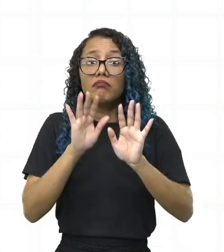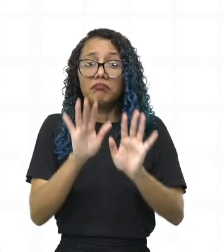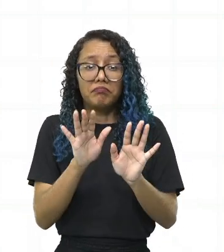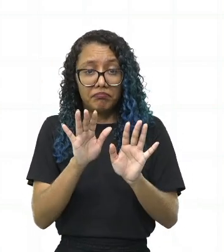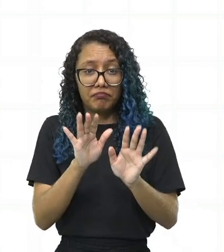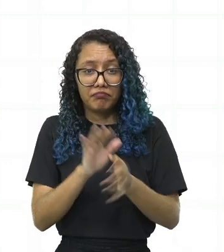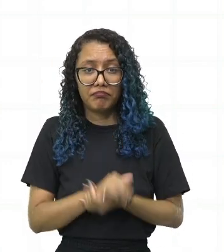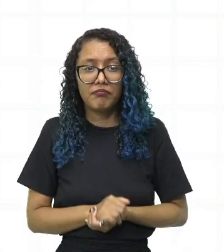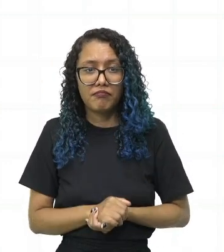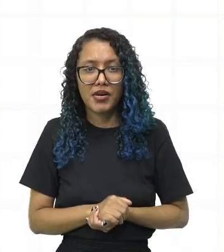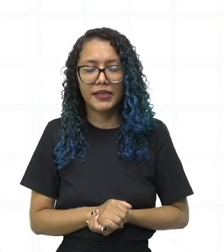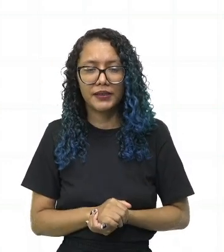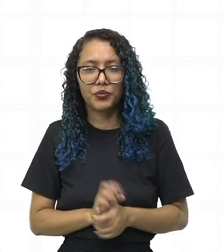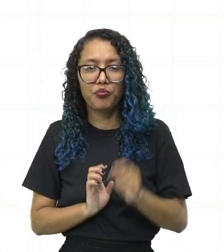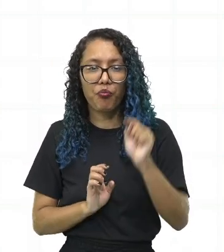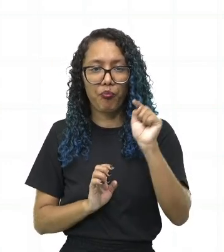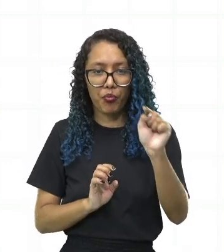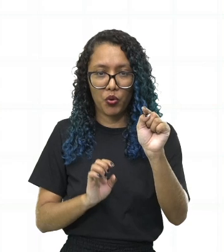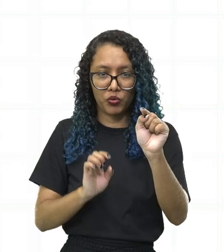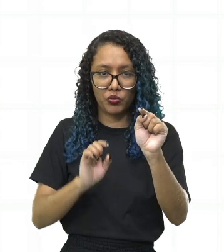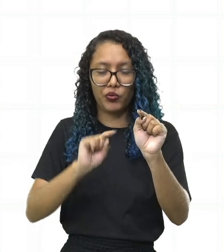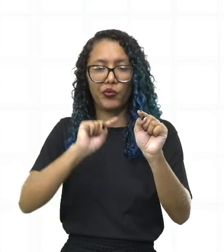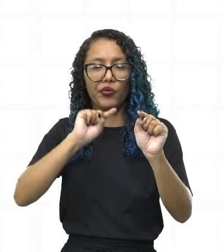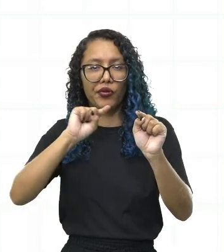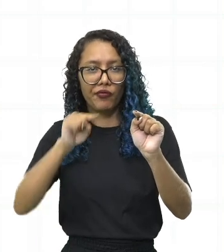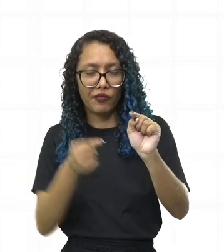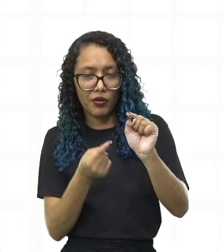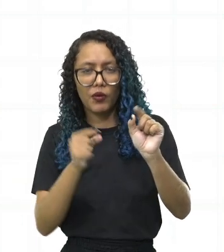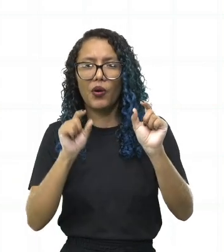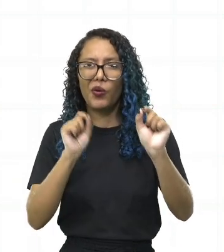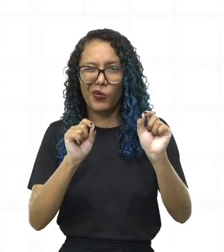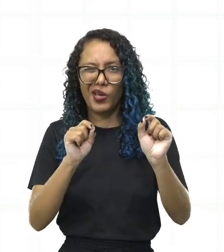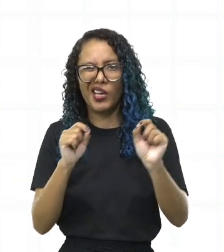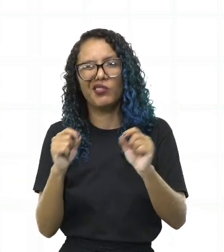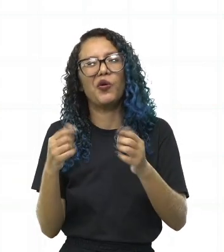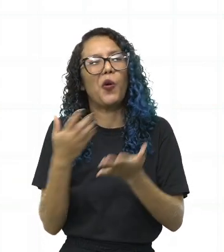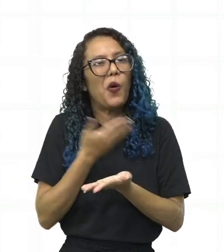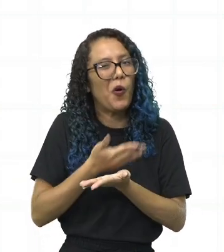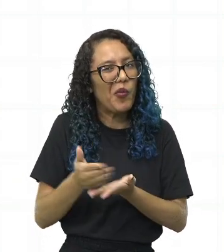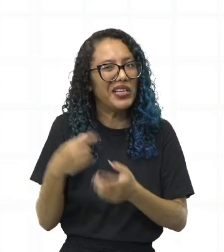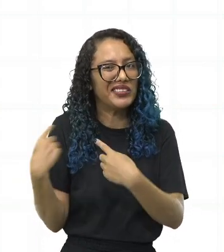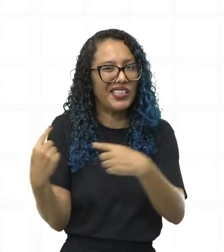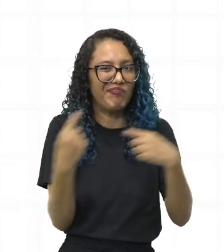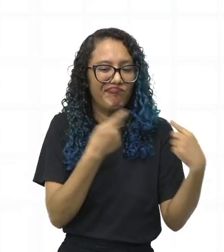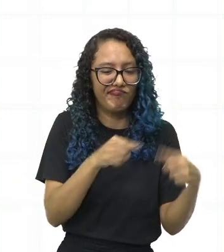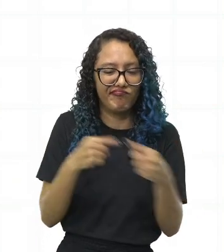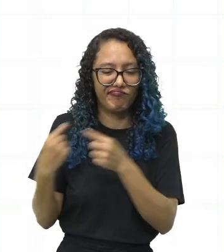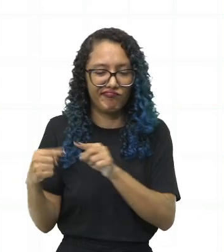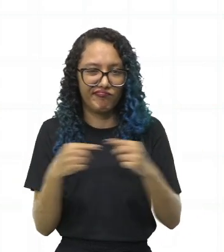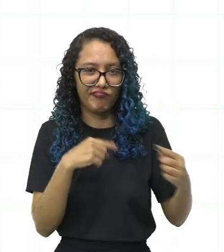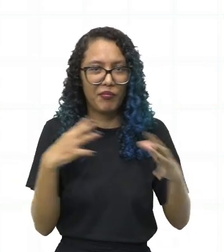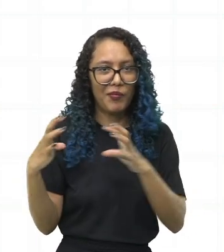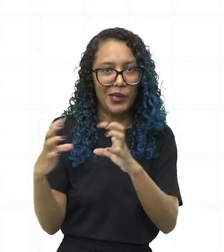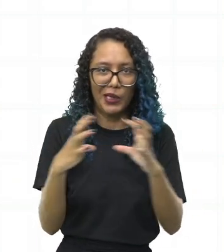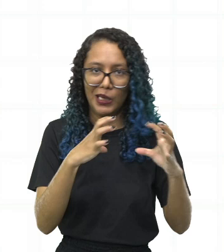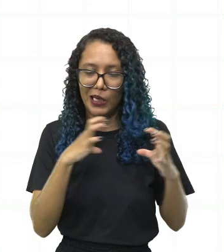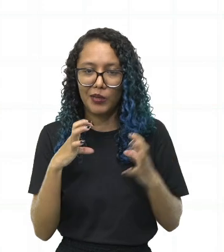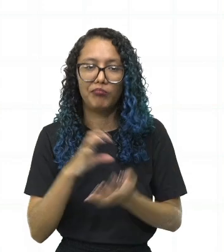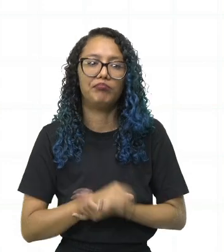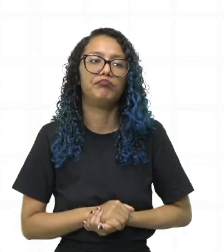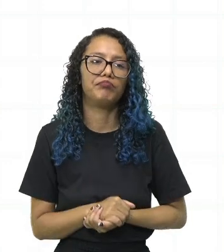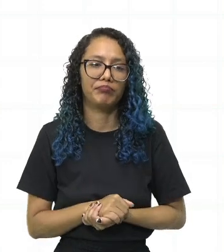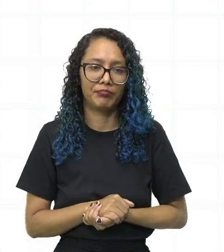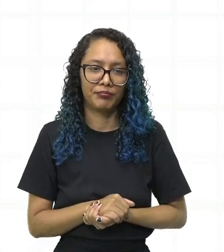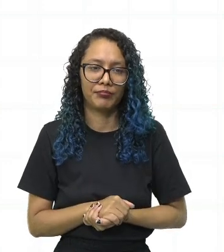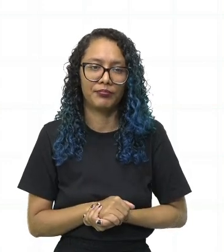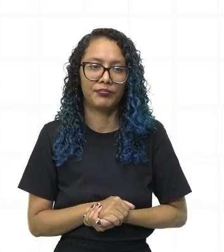vírgula, deu ponto para a manga da briga. Um trecho lá do texto que a gente viu, né? Então, vejam só. Foi coisa